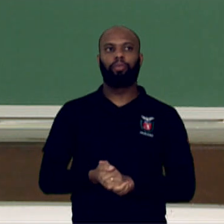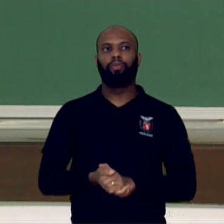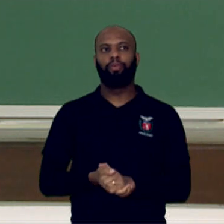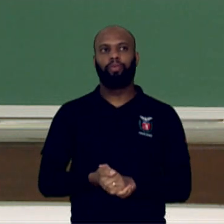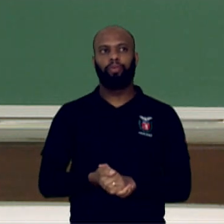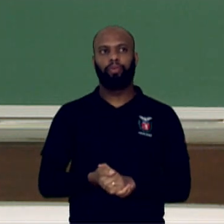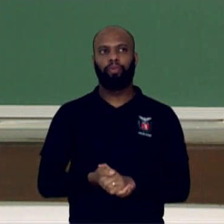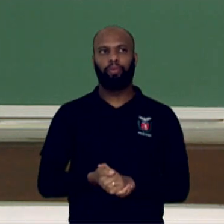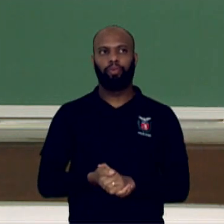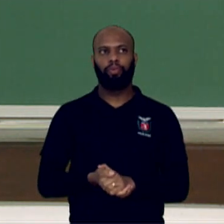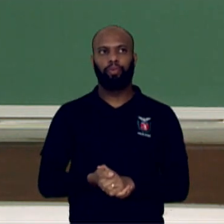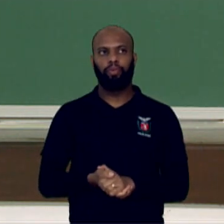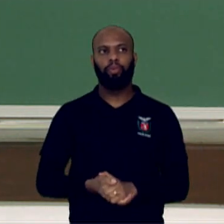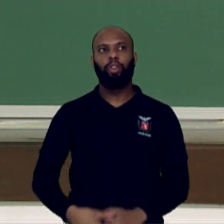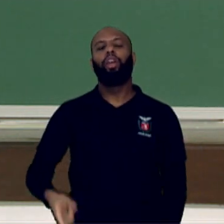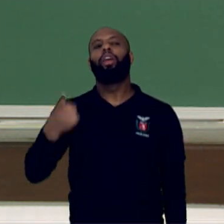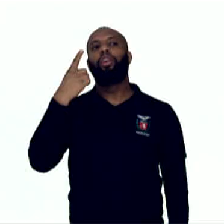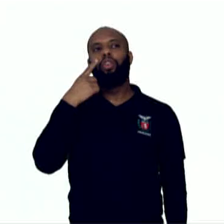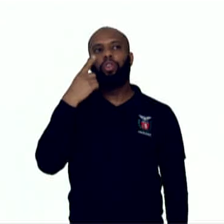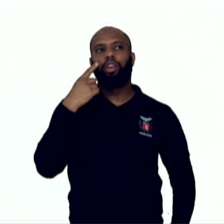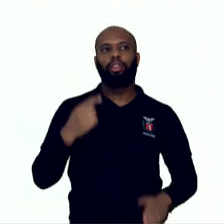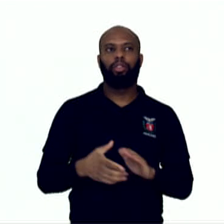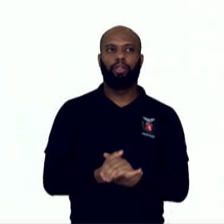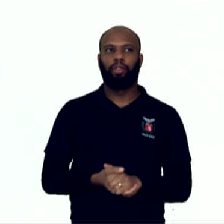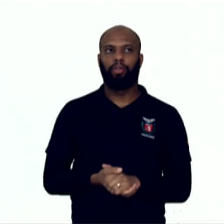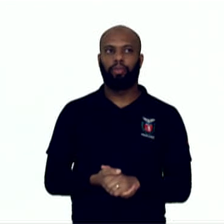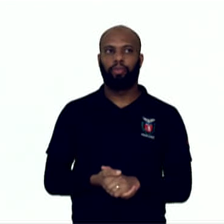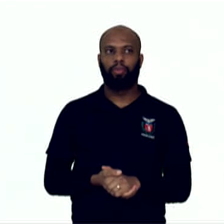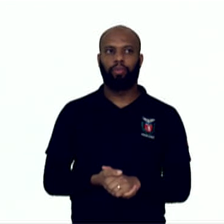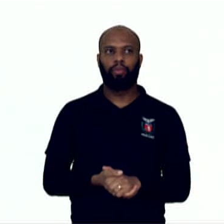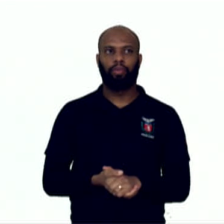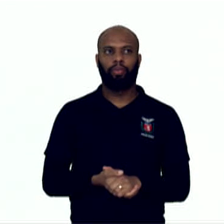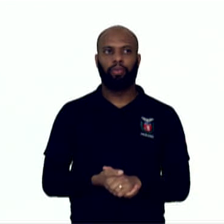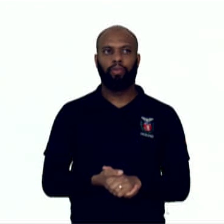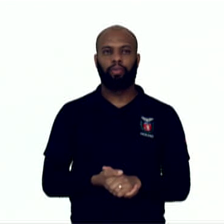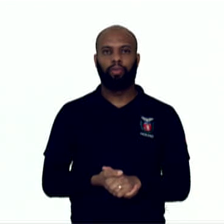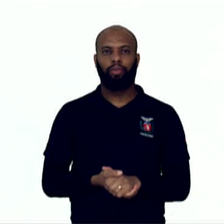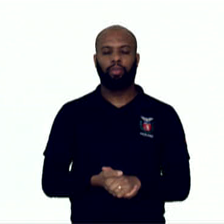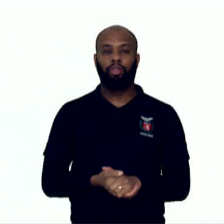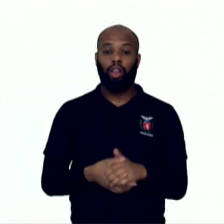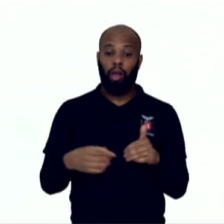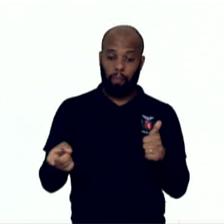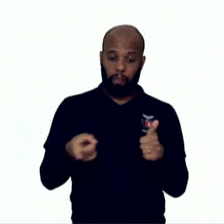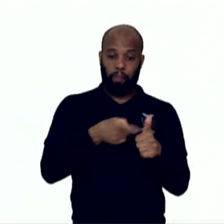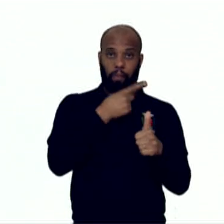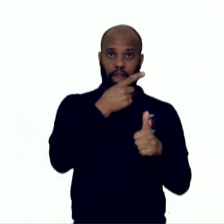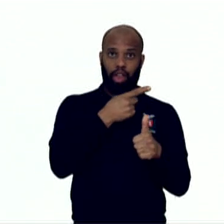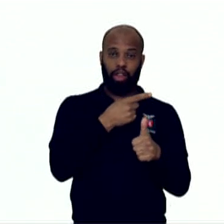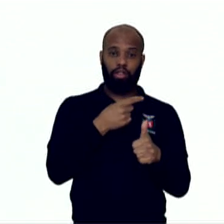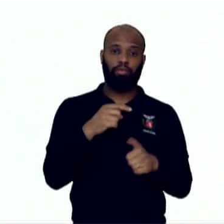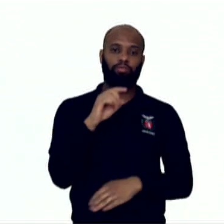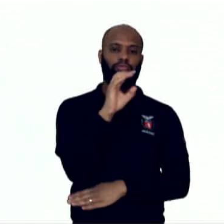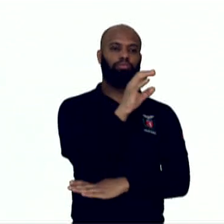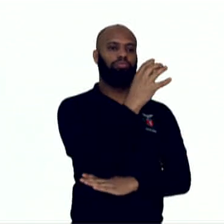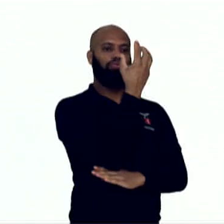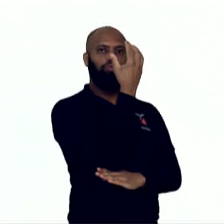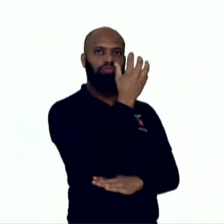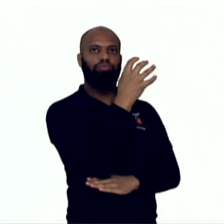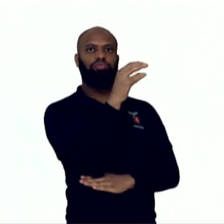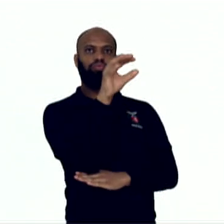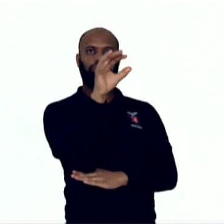ver? Olhe lá. Então, a primeira parte, quando o girassol continua